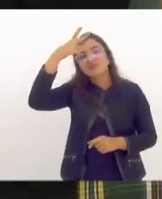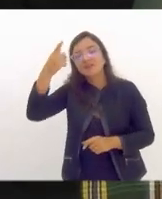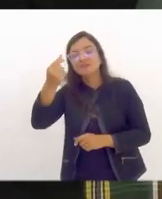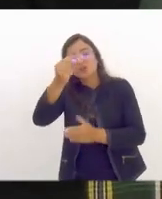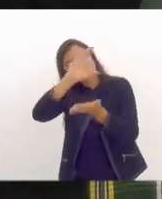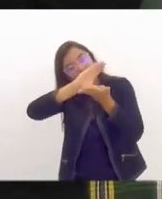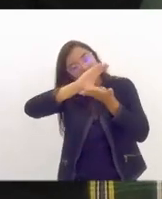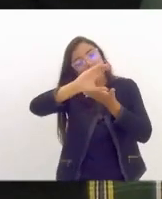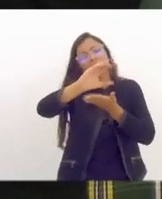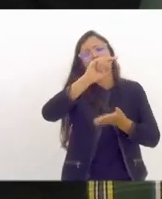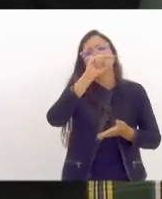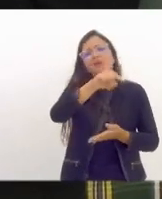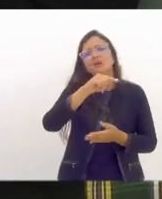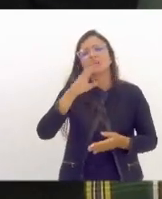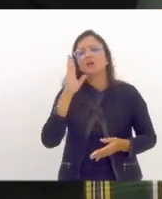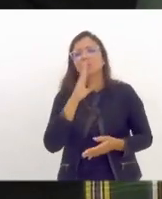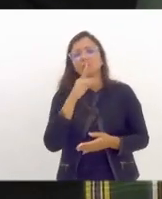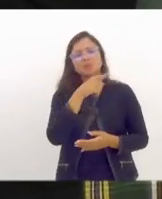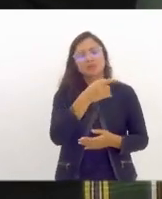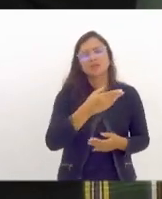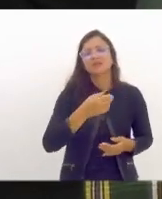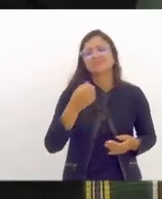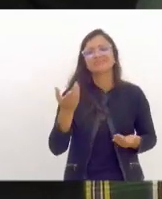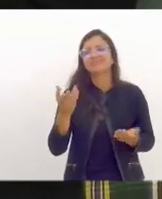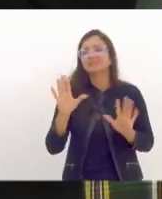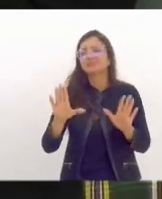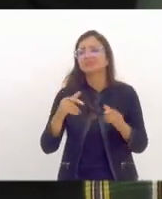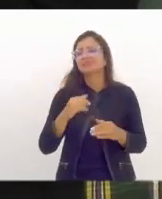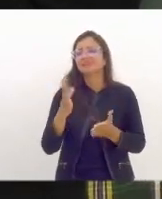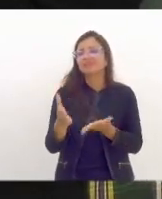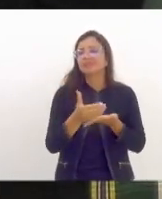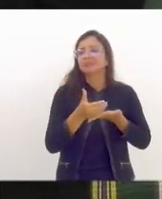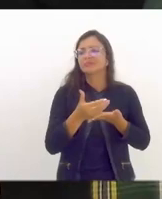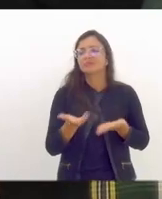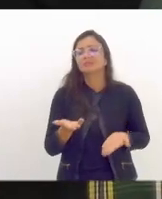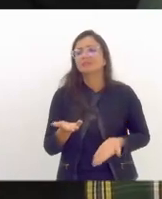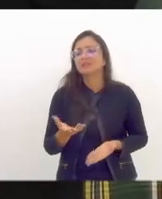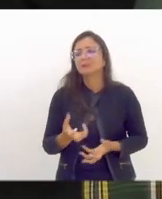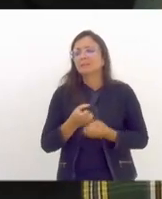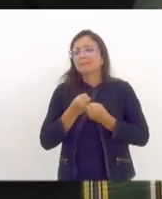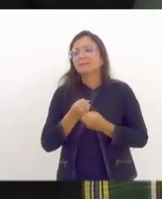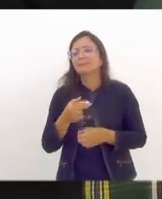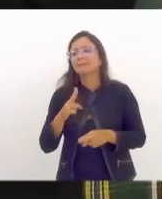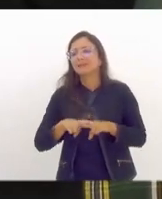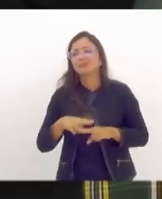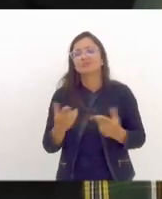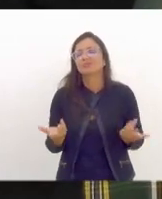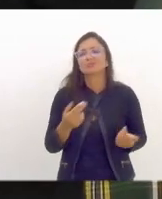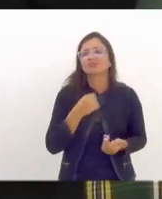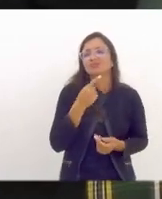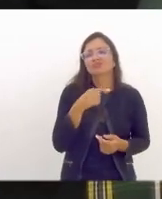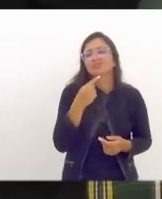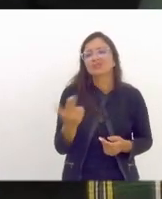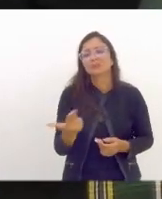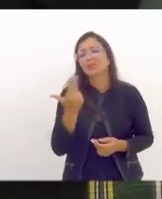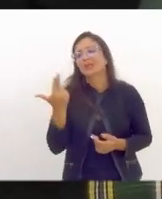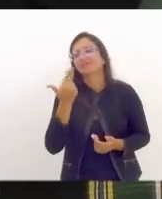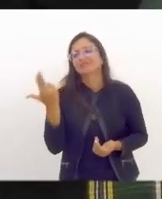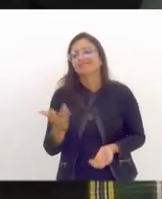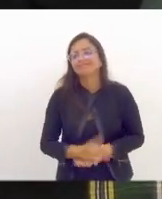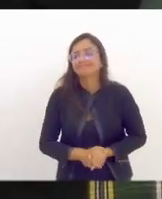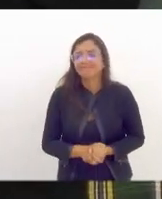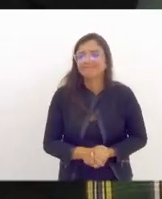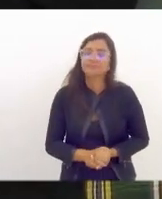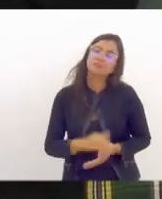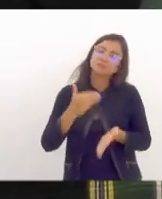socorrer o cinema tinha sido contingenciado ou seja não ia dar da